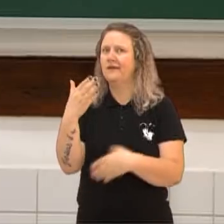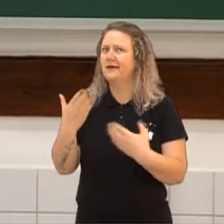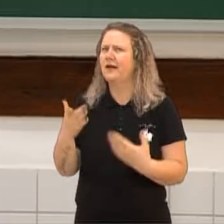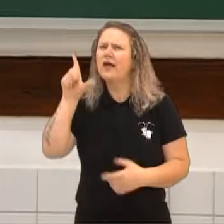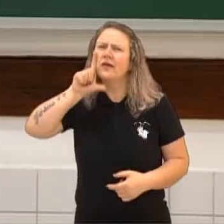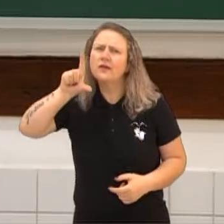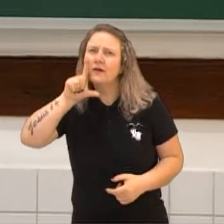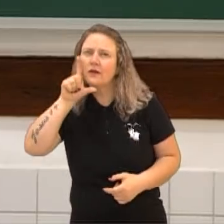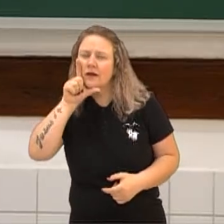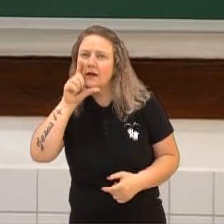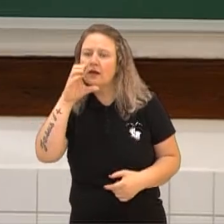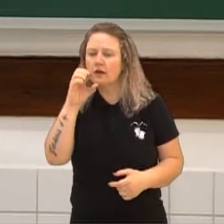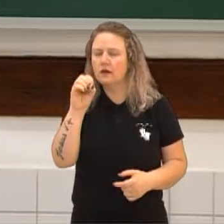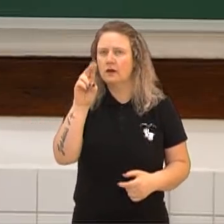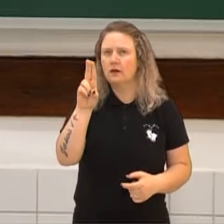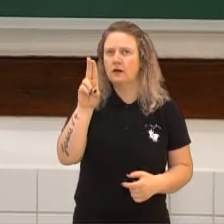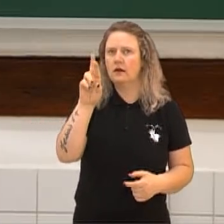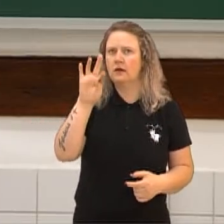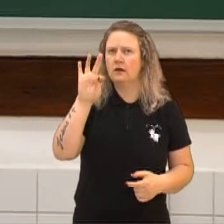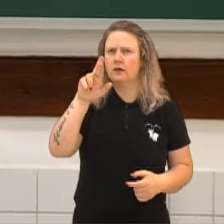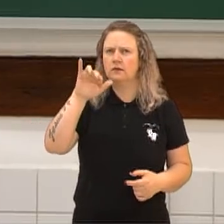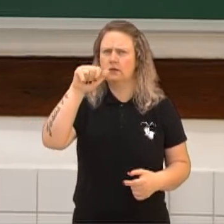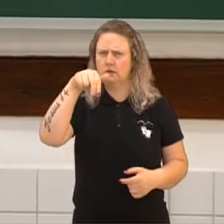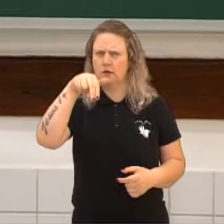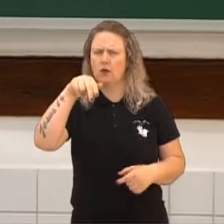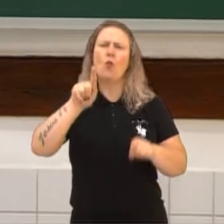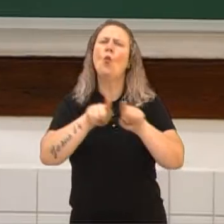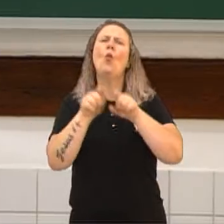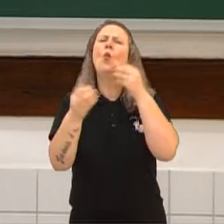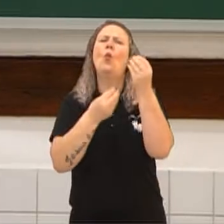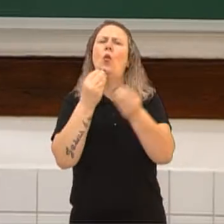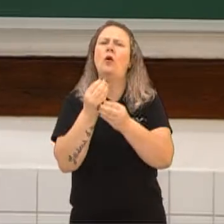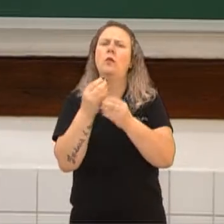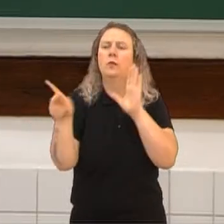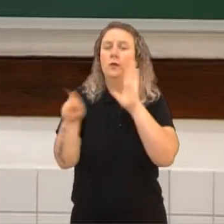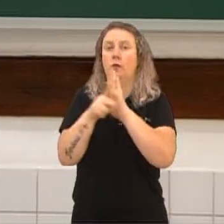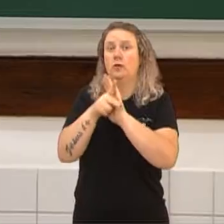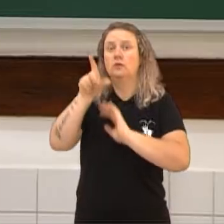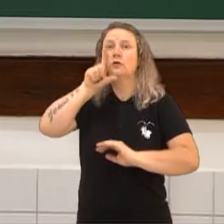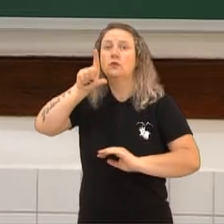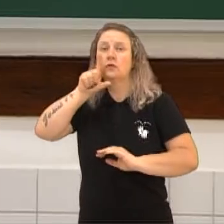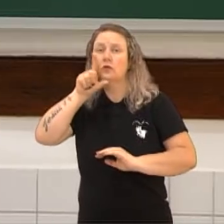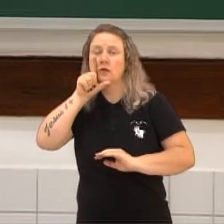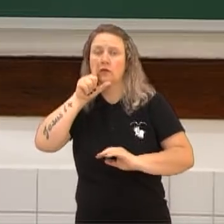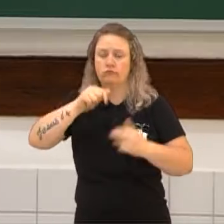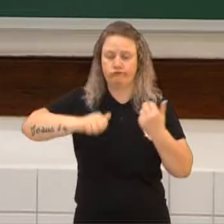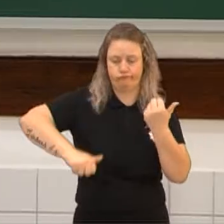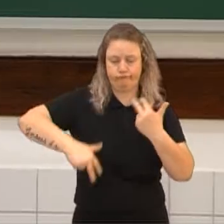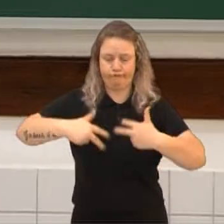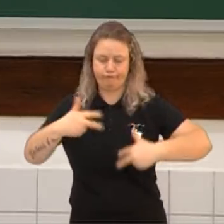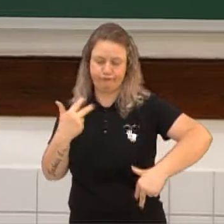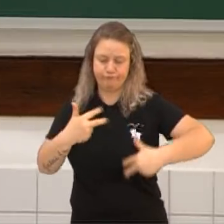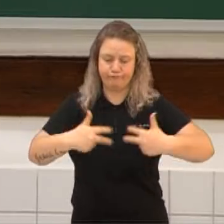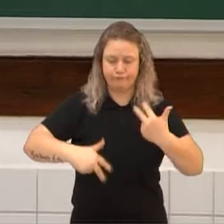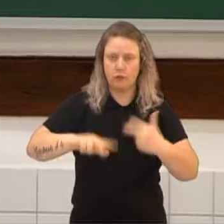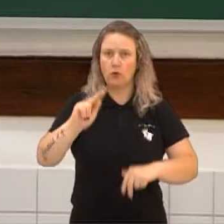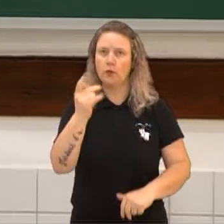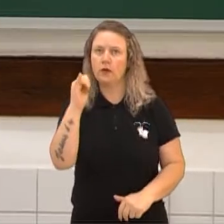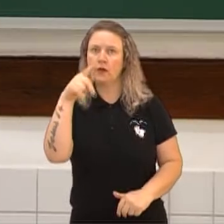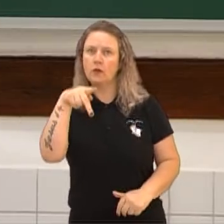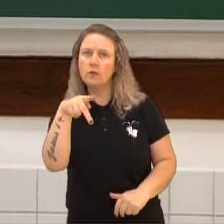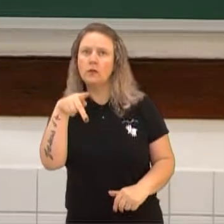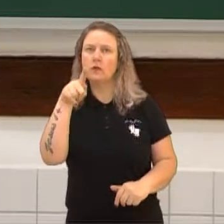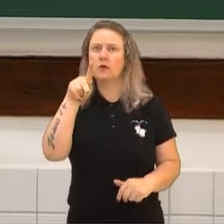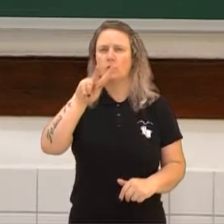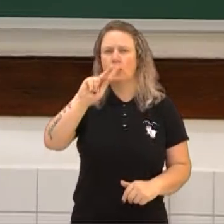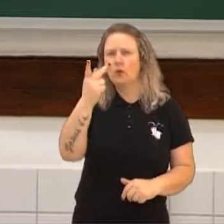cultura country ali primeiro, ela é uma cultura americana, vamos dizer assim, mais popular. E o hip hop é aquela que surgiu dentro das cidades, como